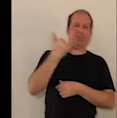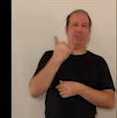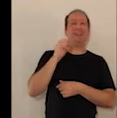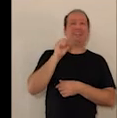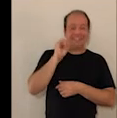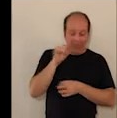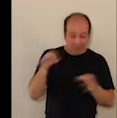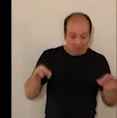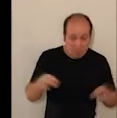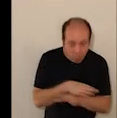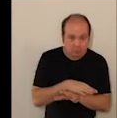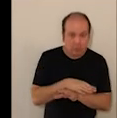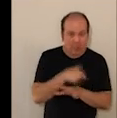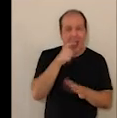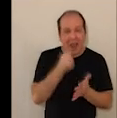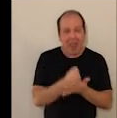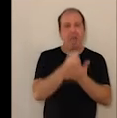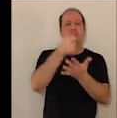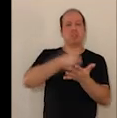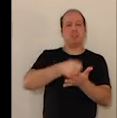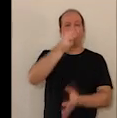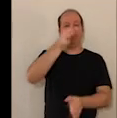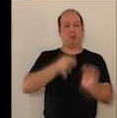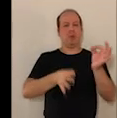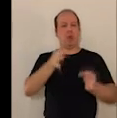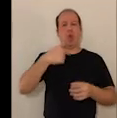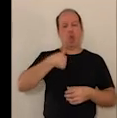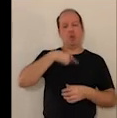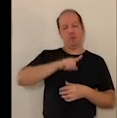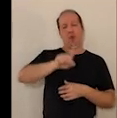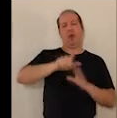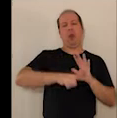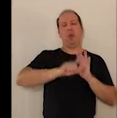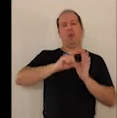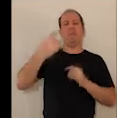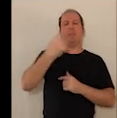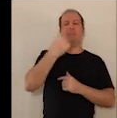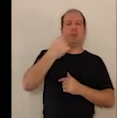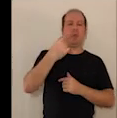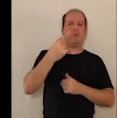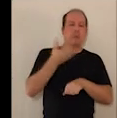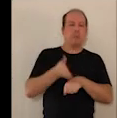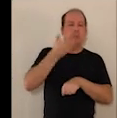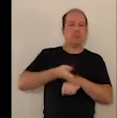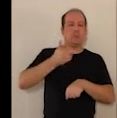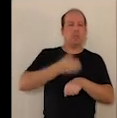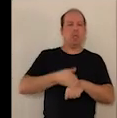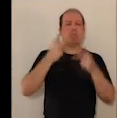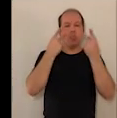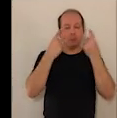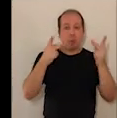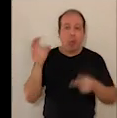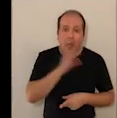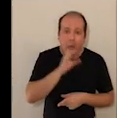estiver pronto, leve-o para o tribunal. Eu vou na frente para ensaiar as testemunhas. Apressem-se.